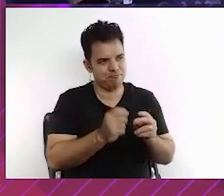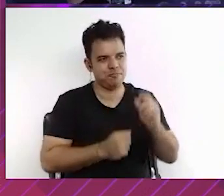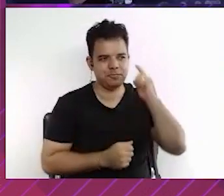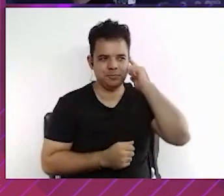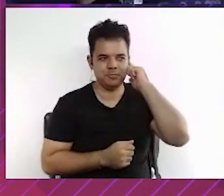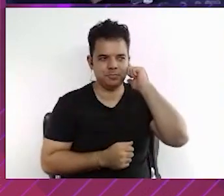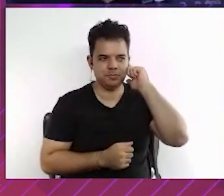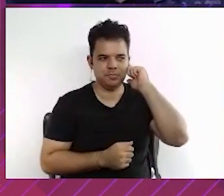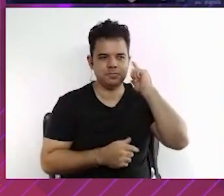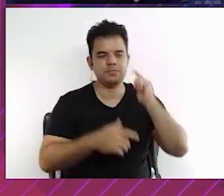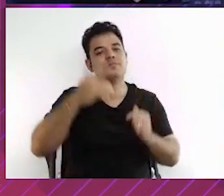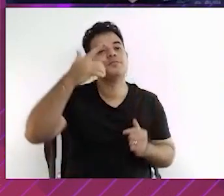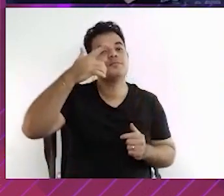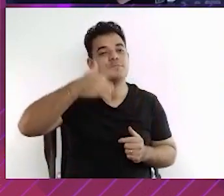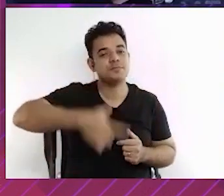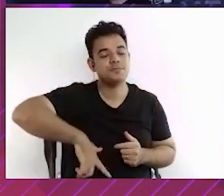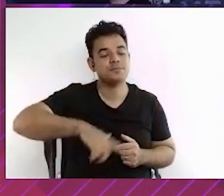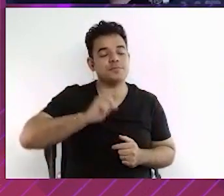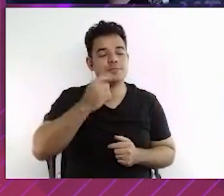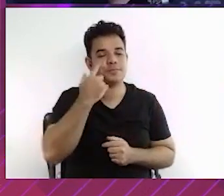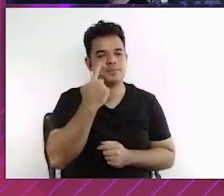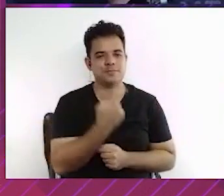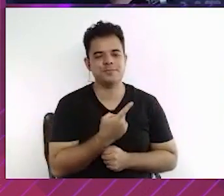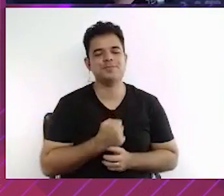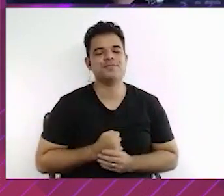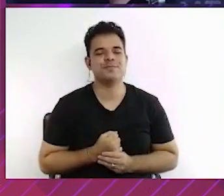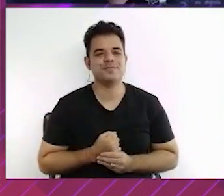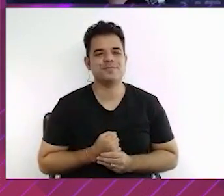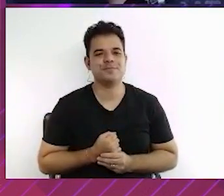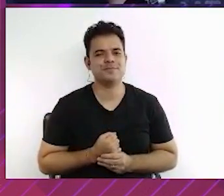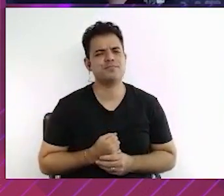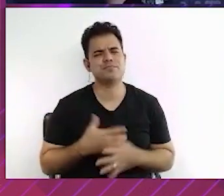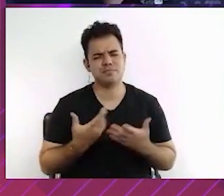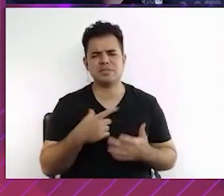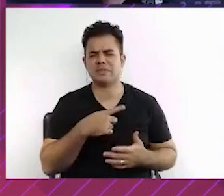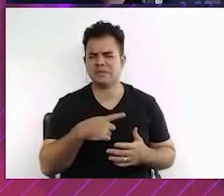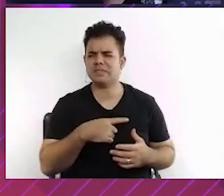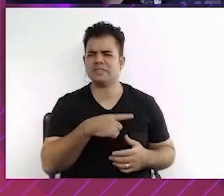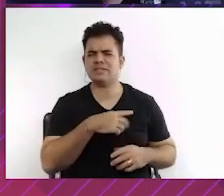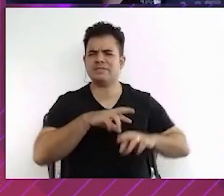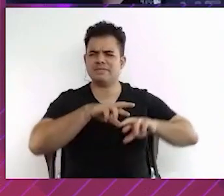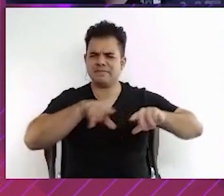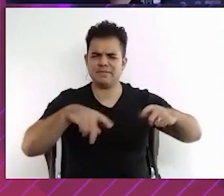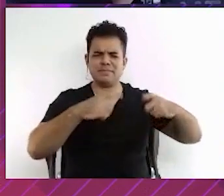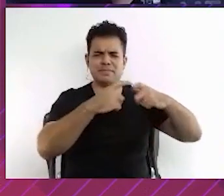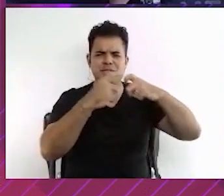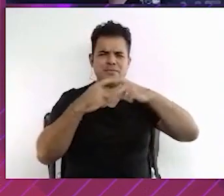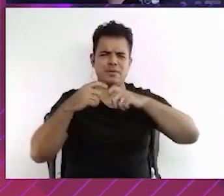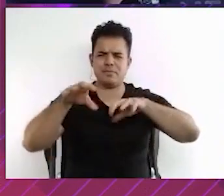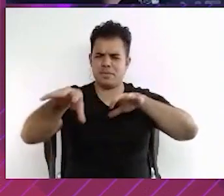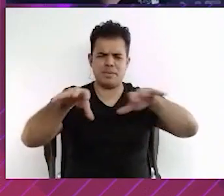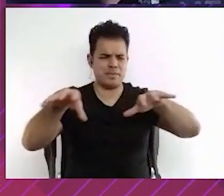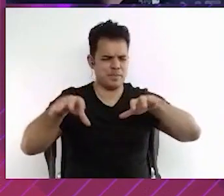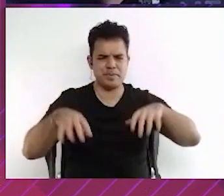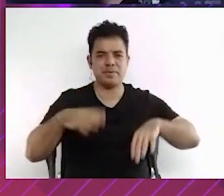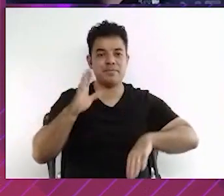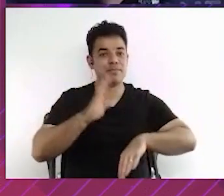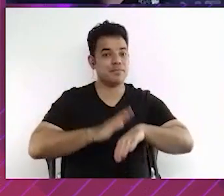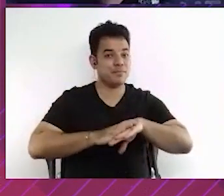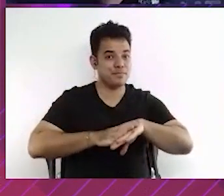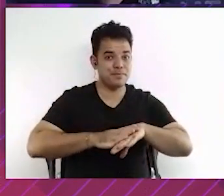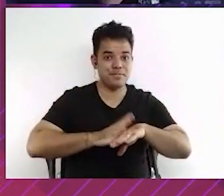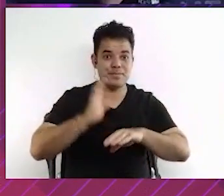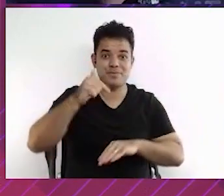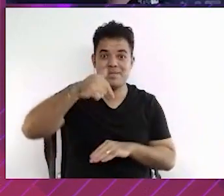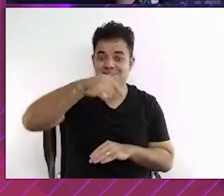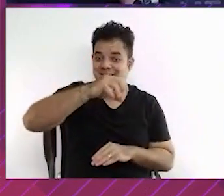E aí, então, são vários hospitais no nosso trabalho, com mais de 700 técnicos